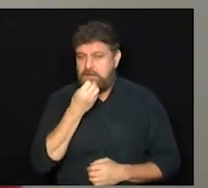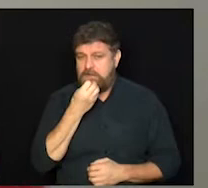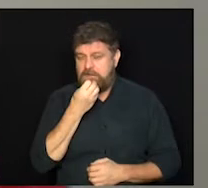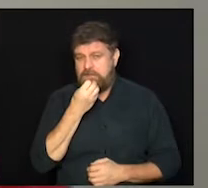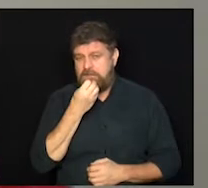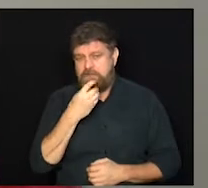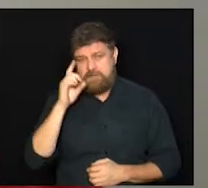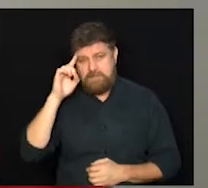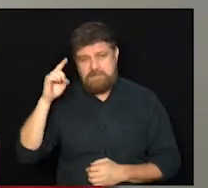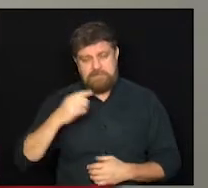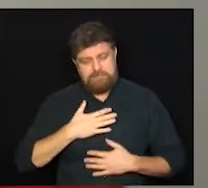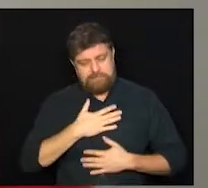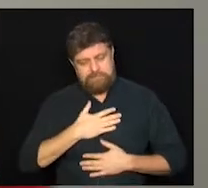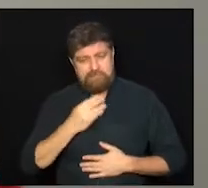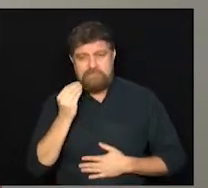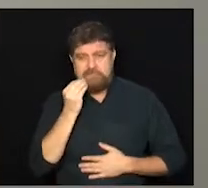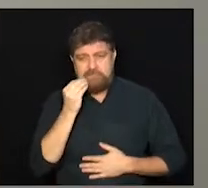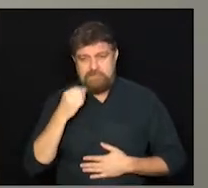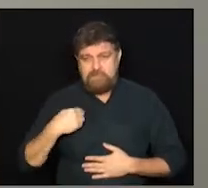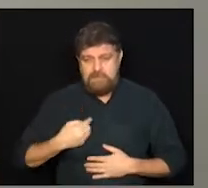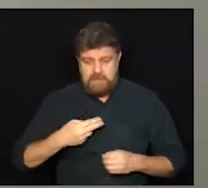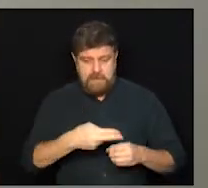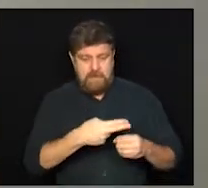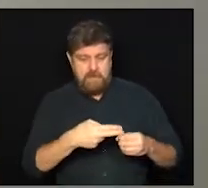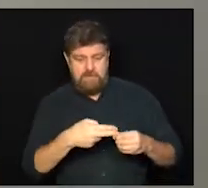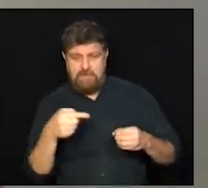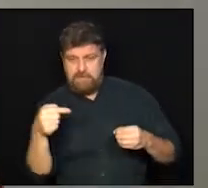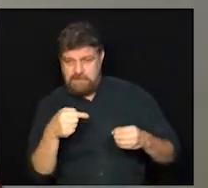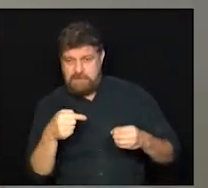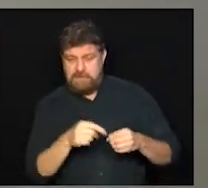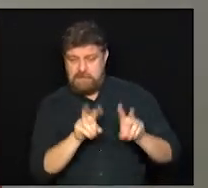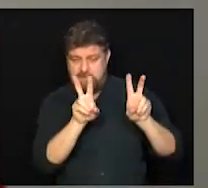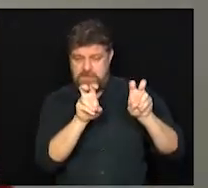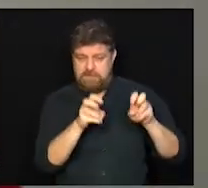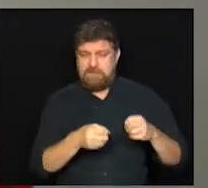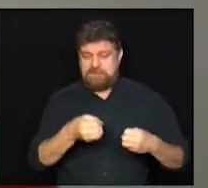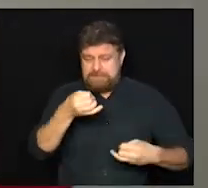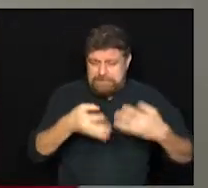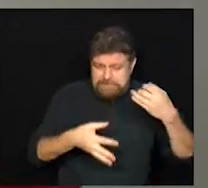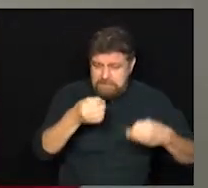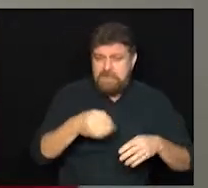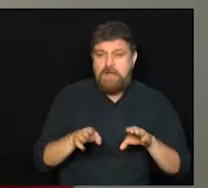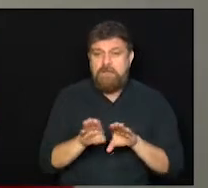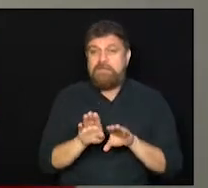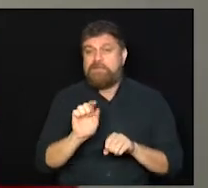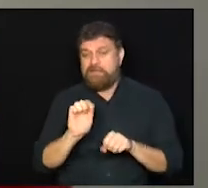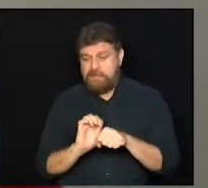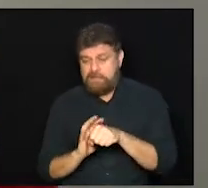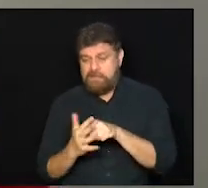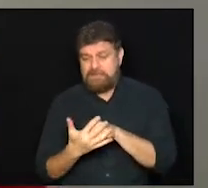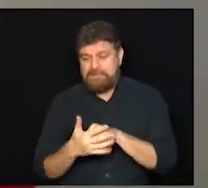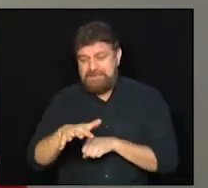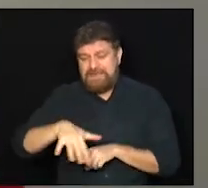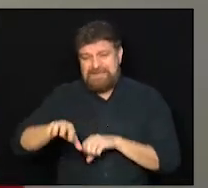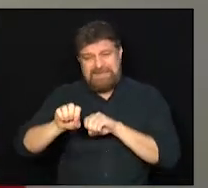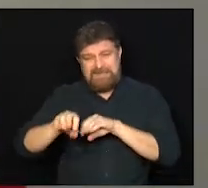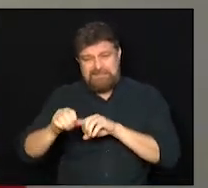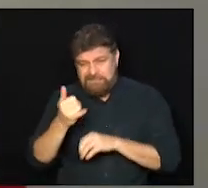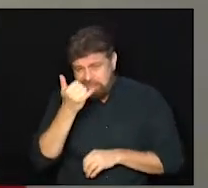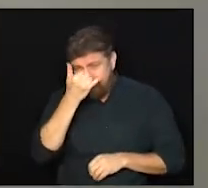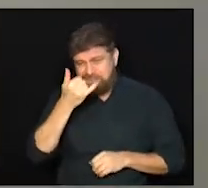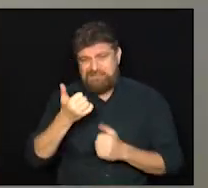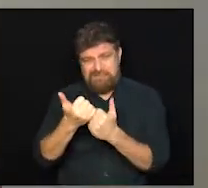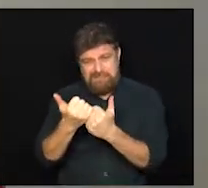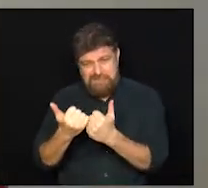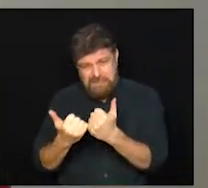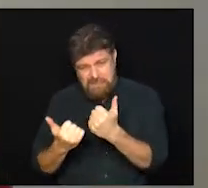não só para conversarmos sobre a Unicamp, mas conversarmos sobre o impacto da pandemia na educação de uma forma